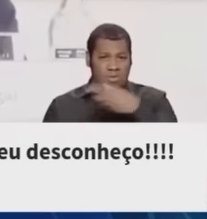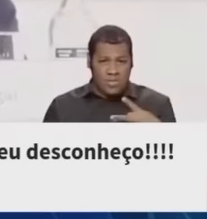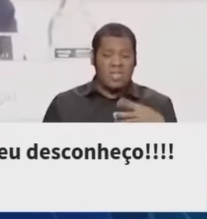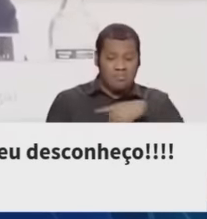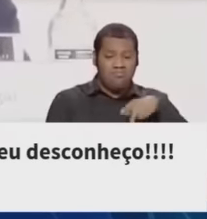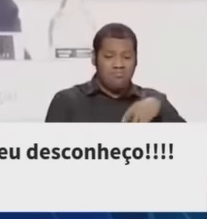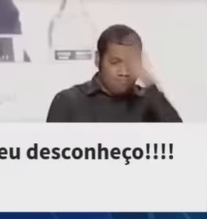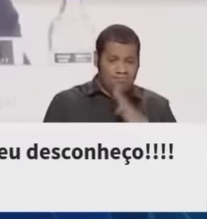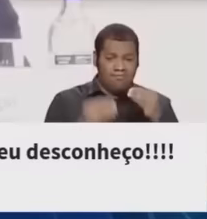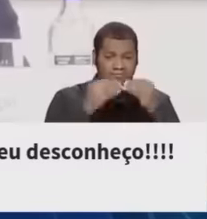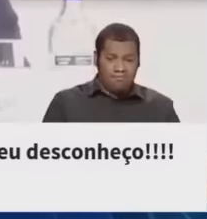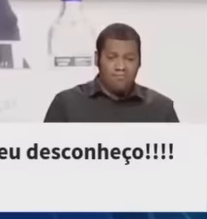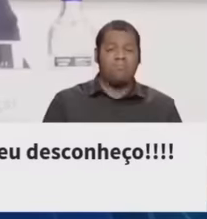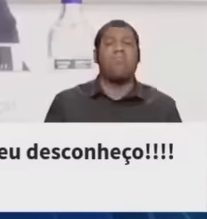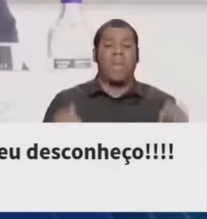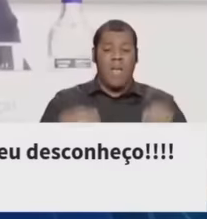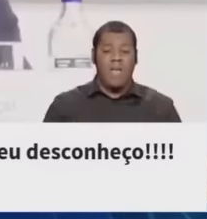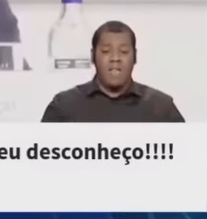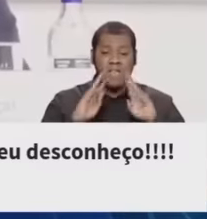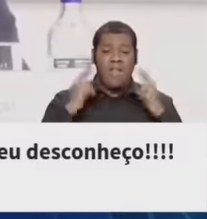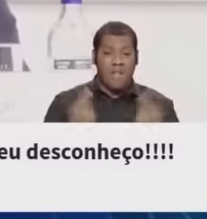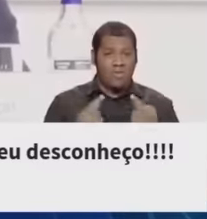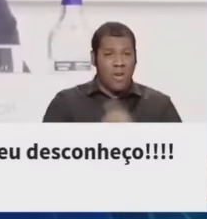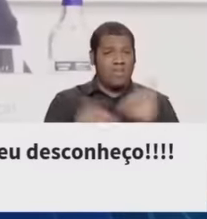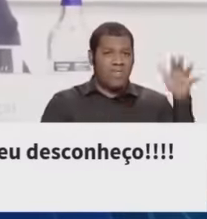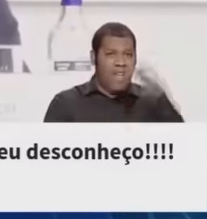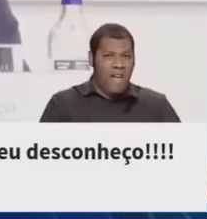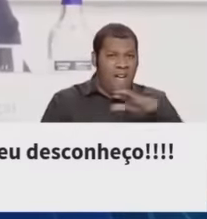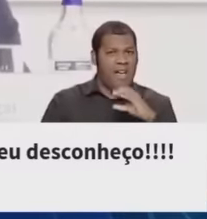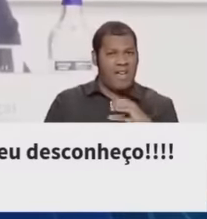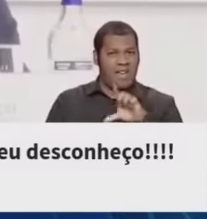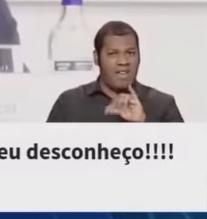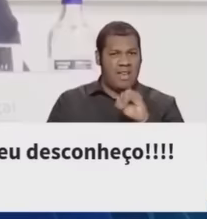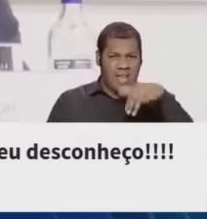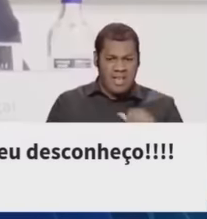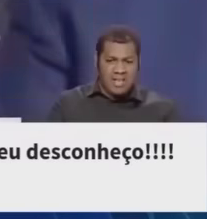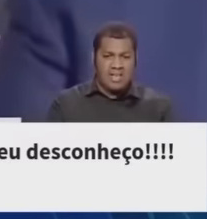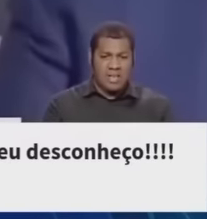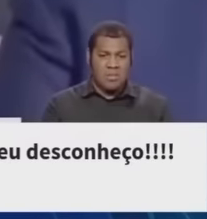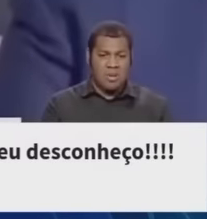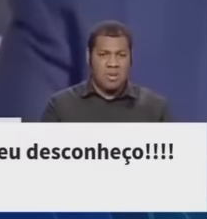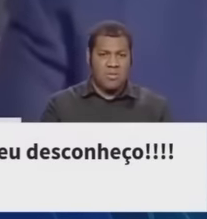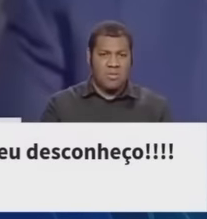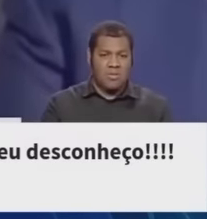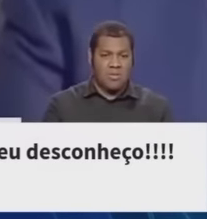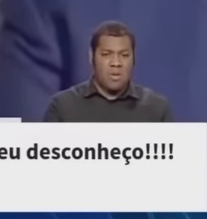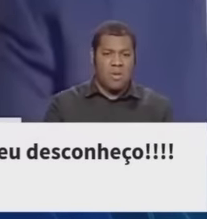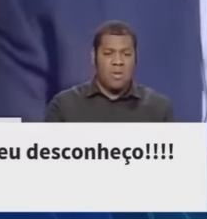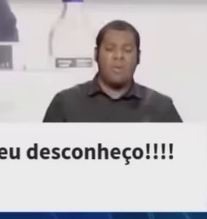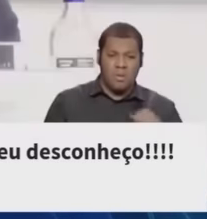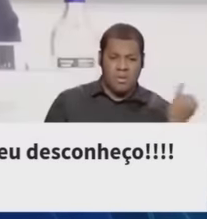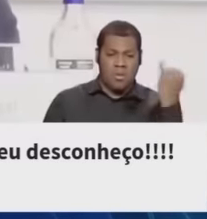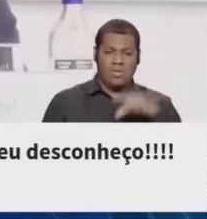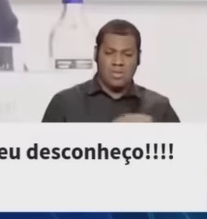que eu quero dizer para vocês nessa reunião é que a questão climática não é uma coisa secundária. E por isso o